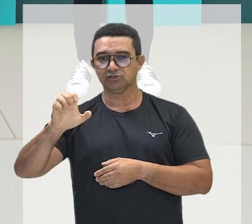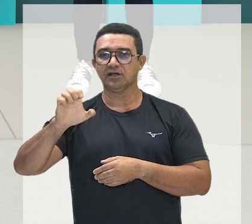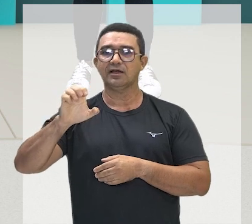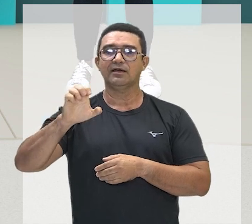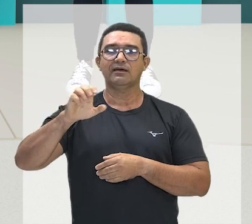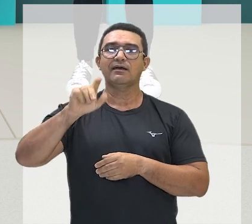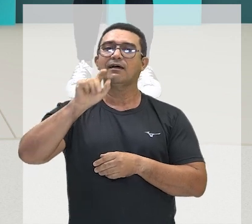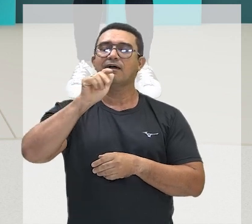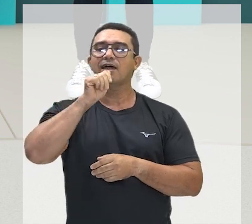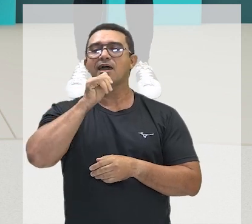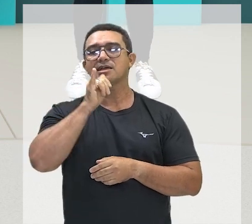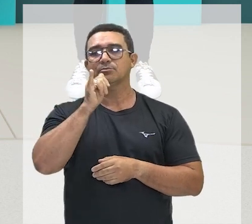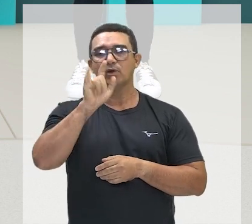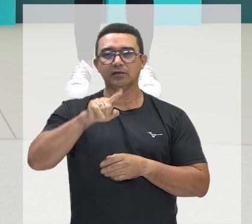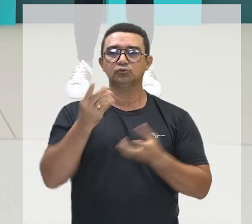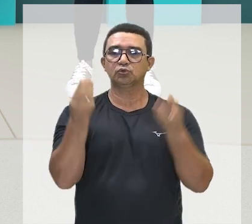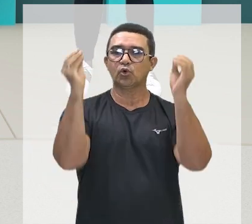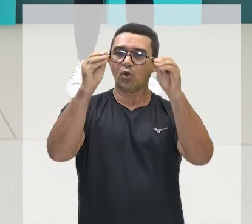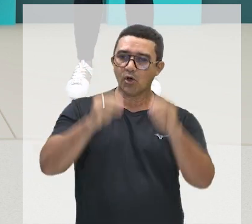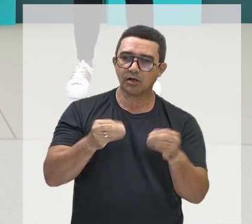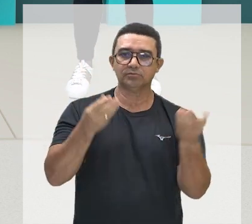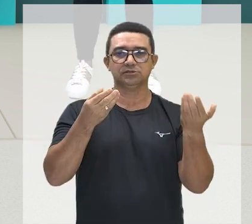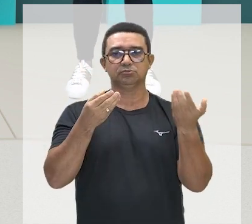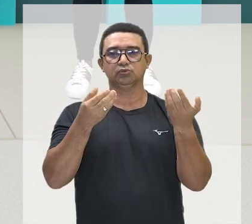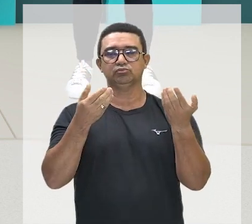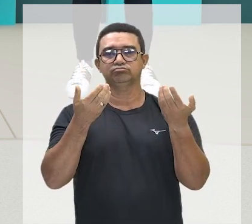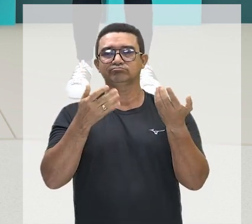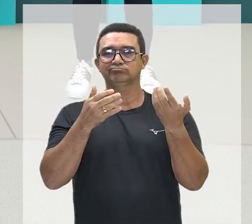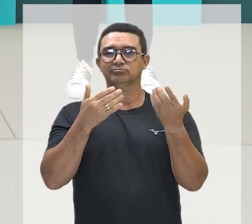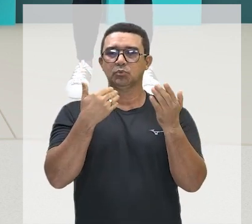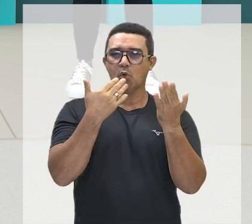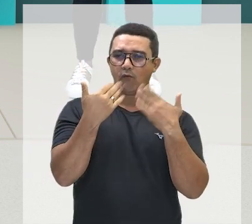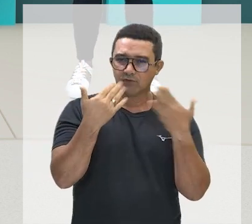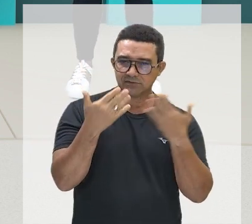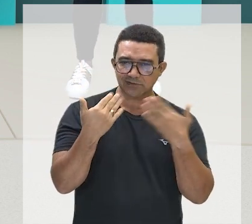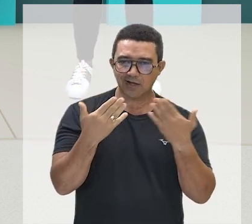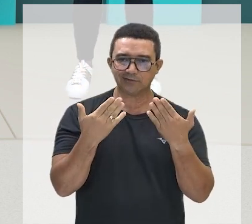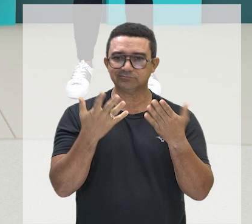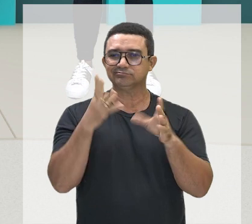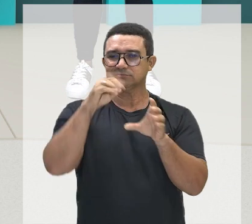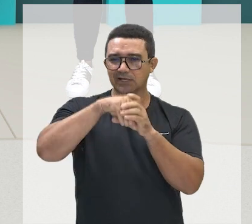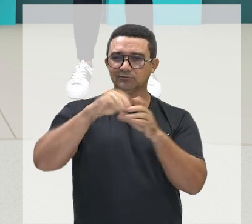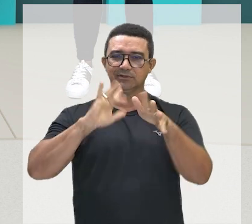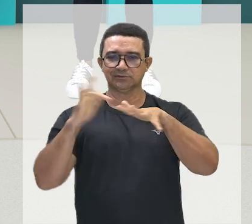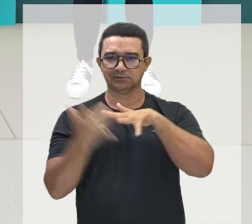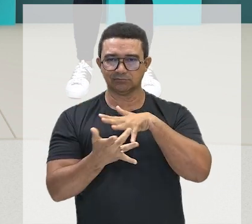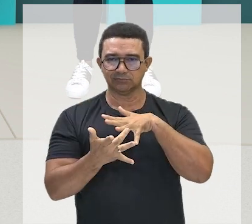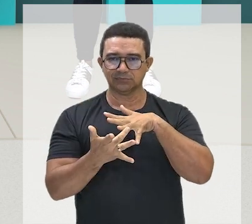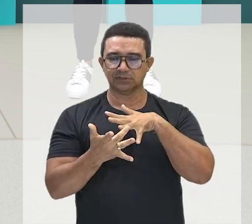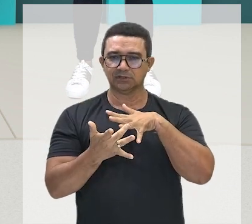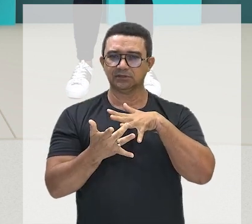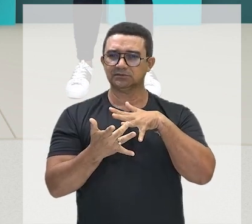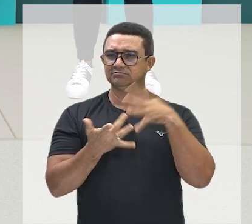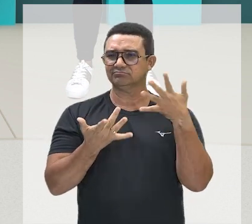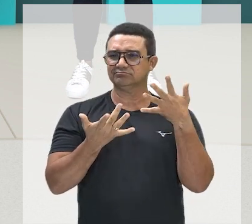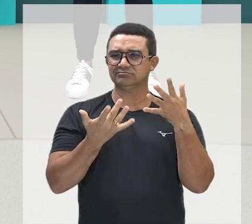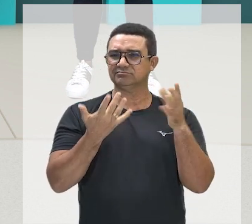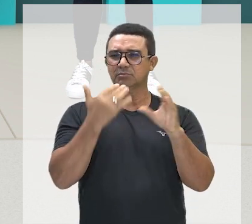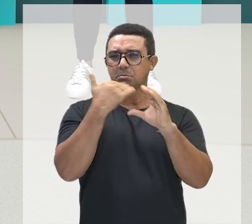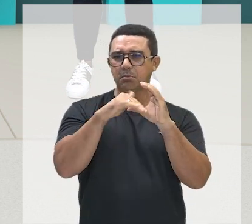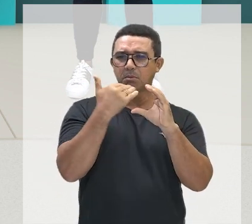os comentários. Professora, um comentário é considerado um texto? Tudo aquilo que tem intenção